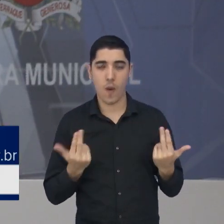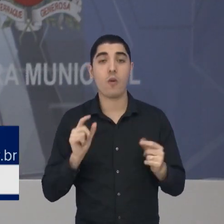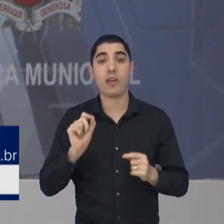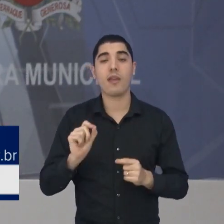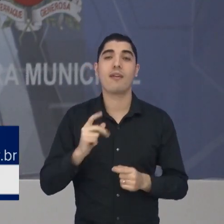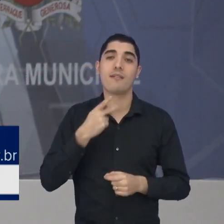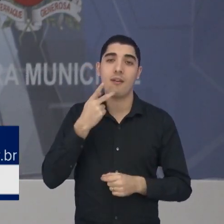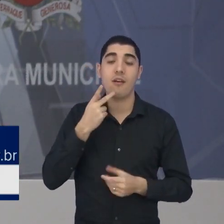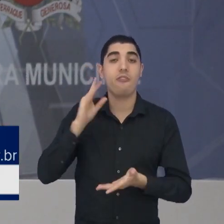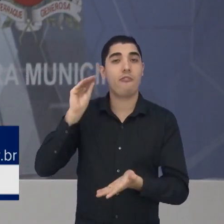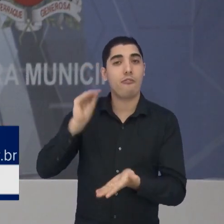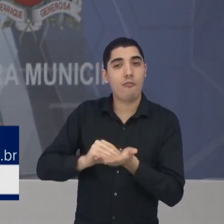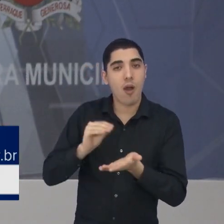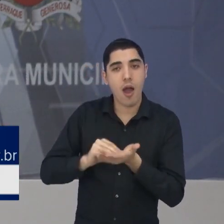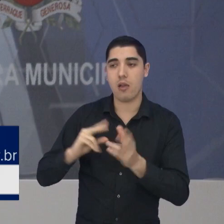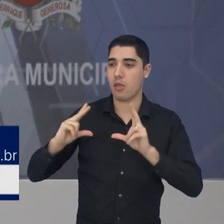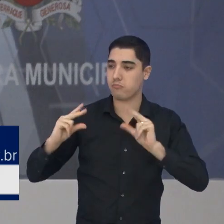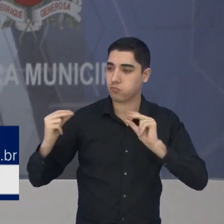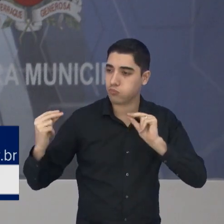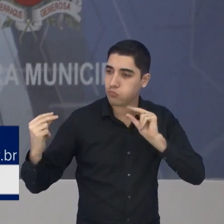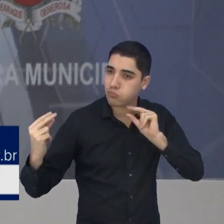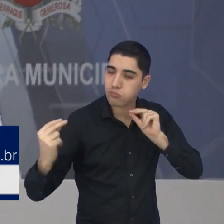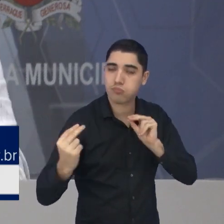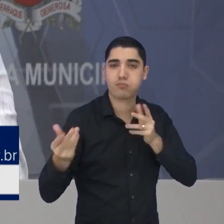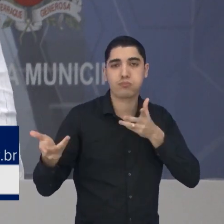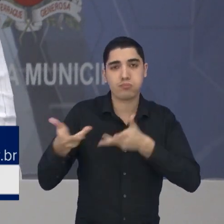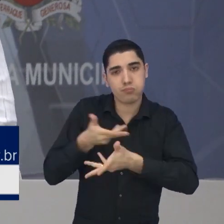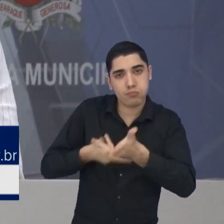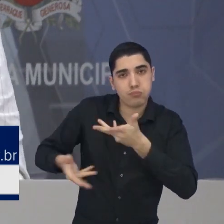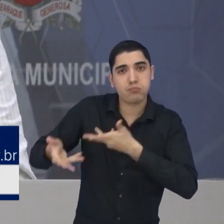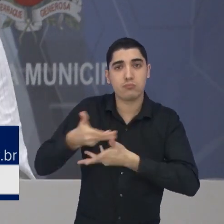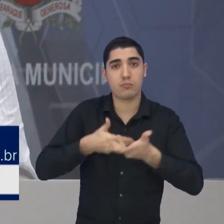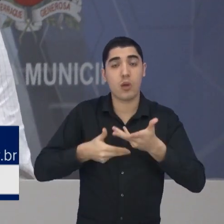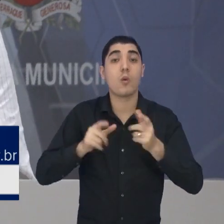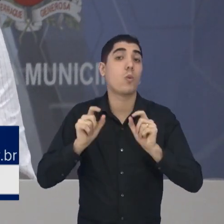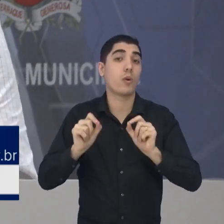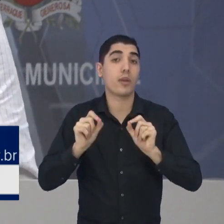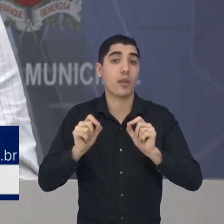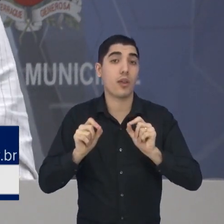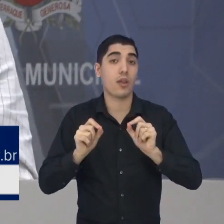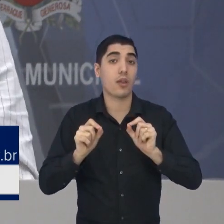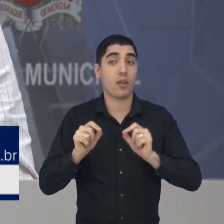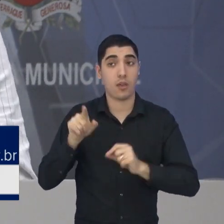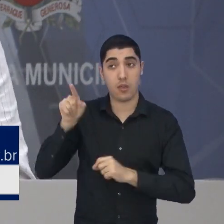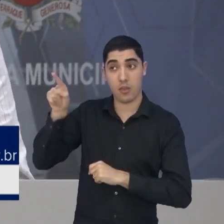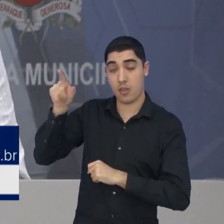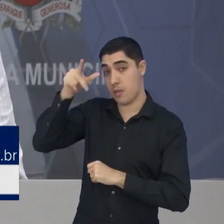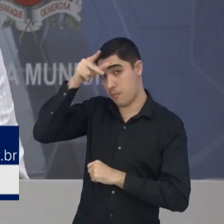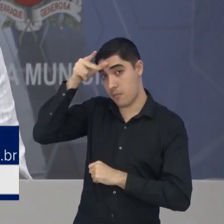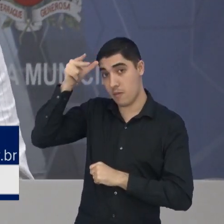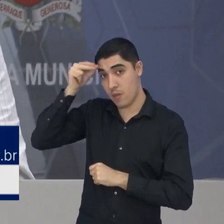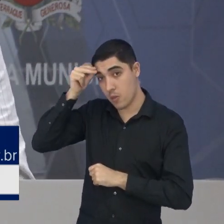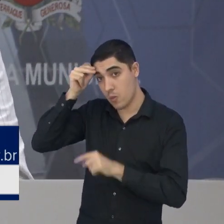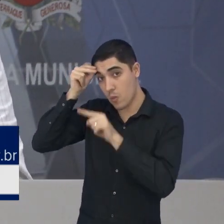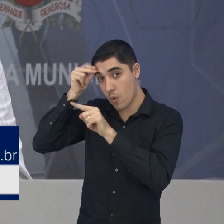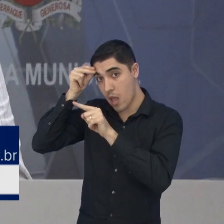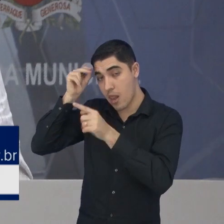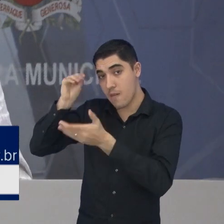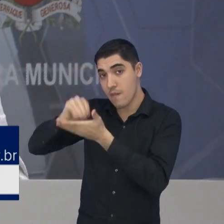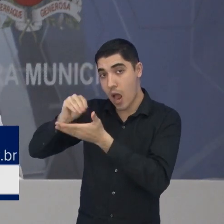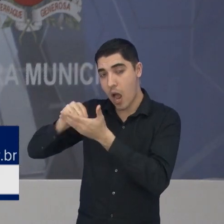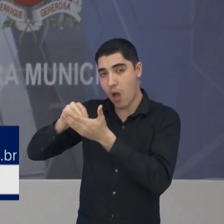de diálogo recorrente da administração, do Poder Executivo,